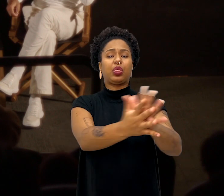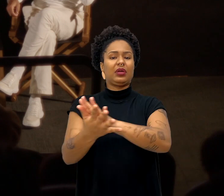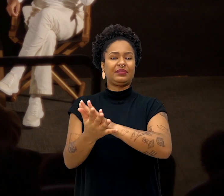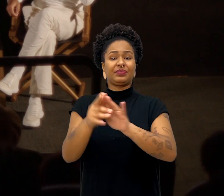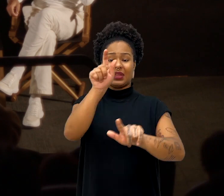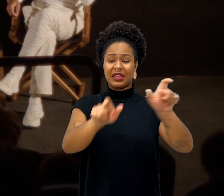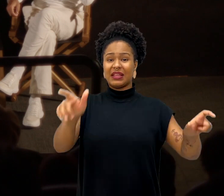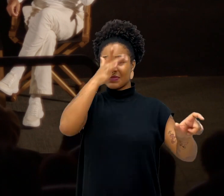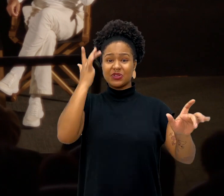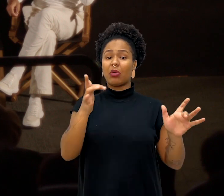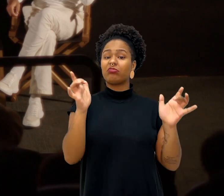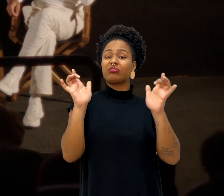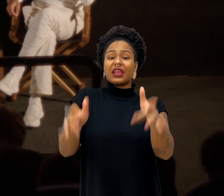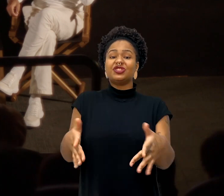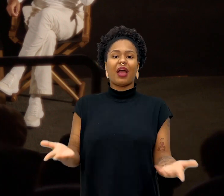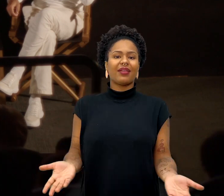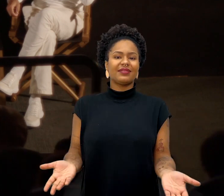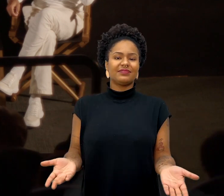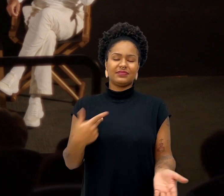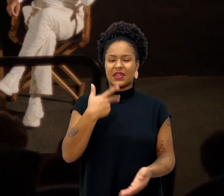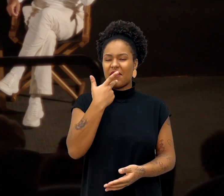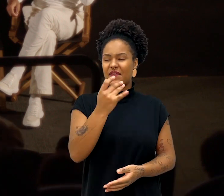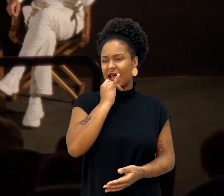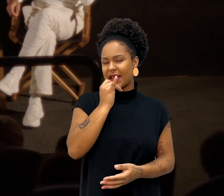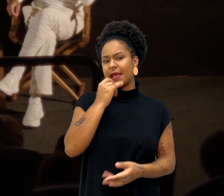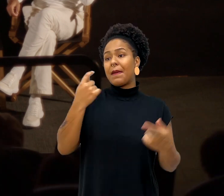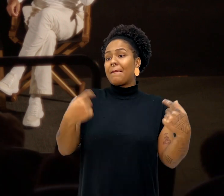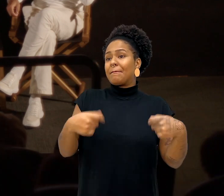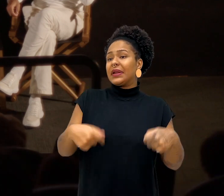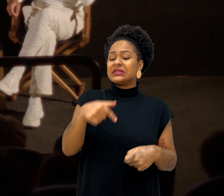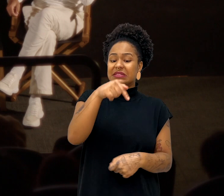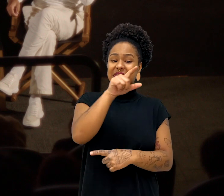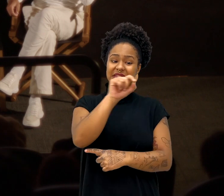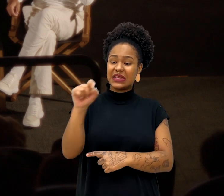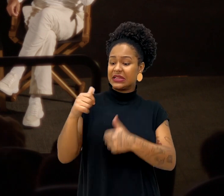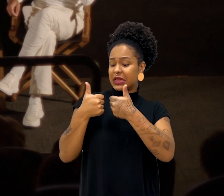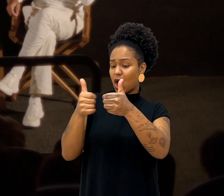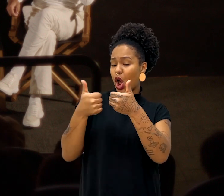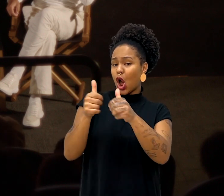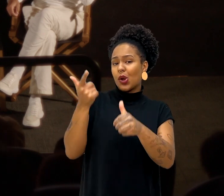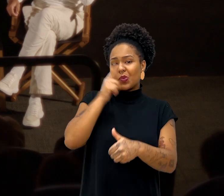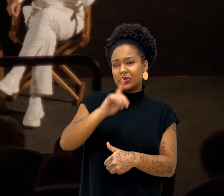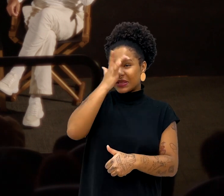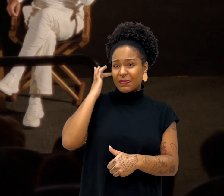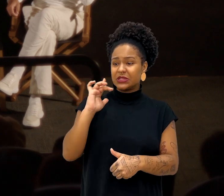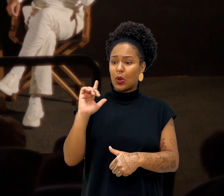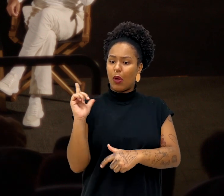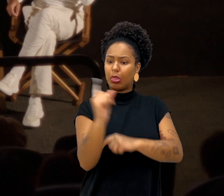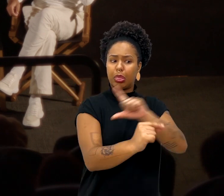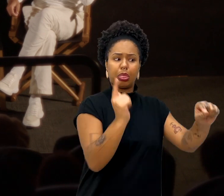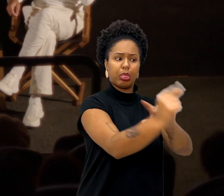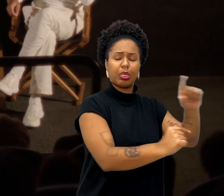é uma política de genocídio, é uma política de extermínio. Aquelas pessoas foram deixadas ali. Então, quando eles falam